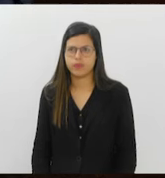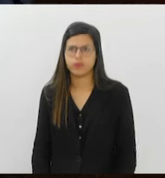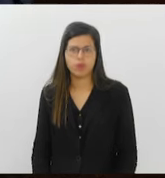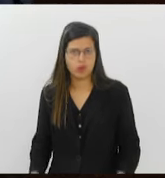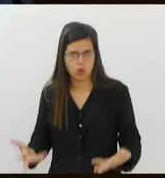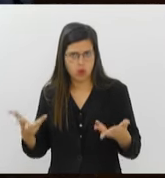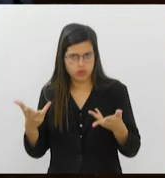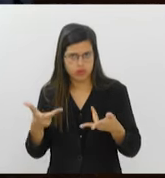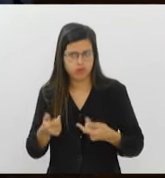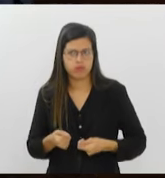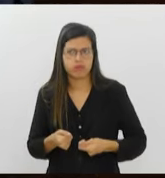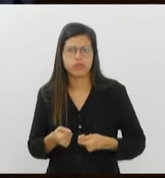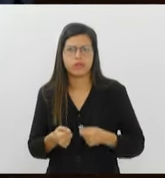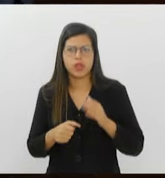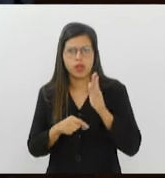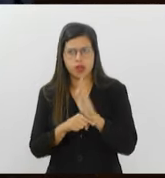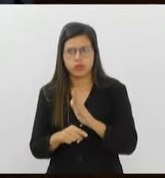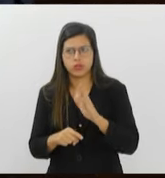qualificado, tem muito a contribuir com a